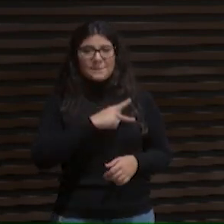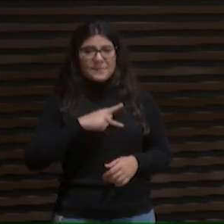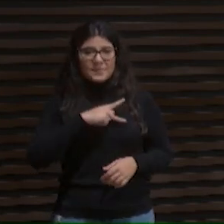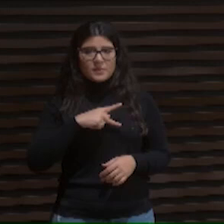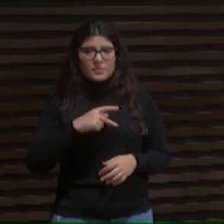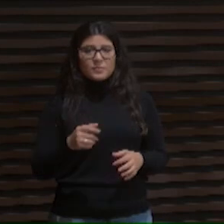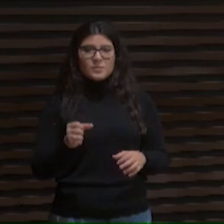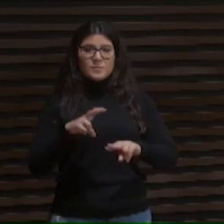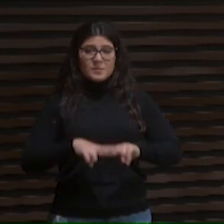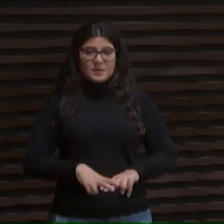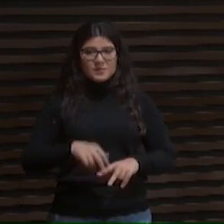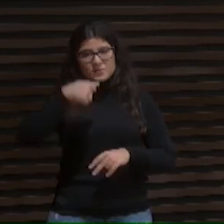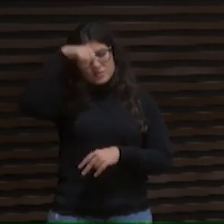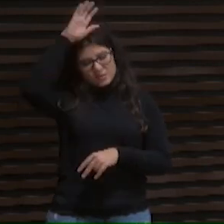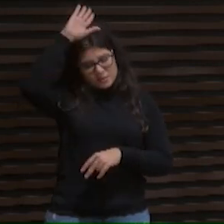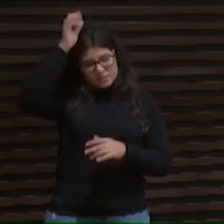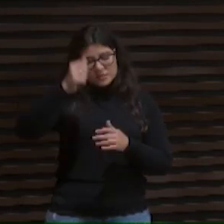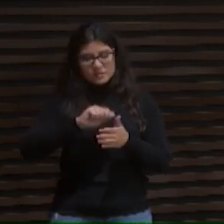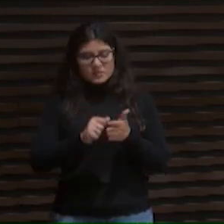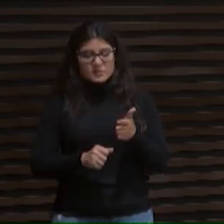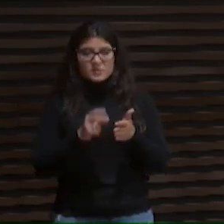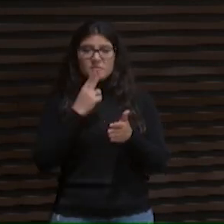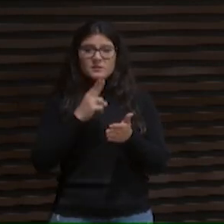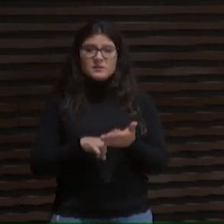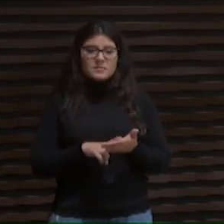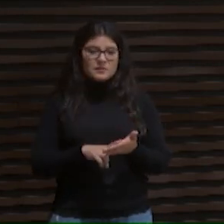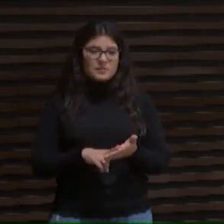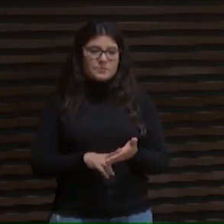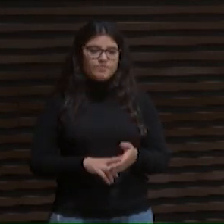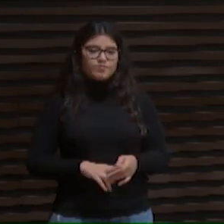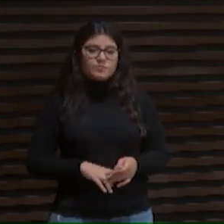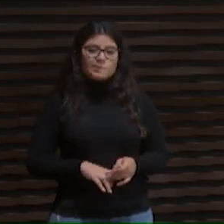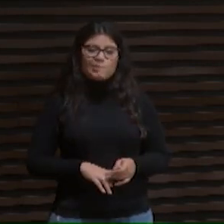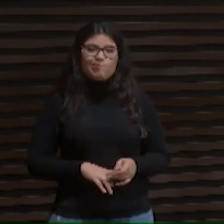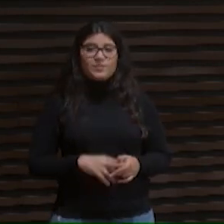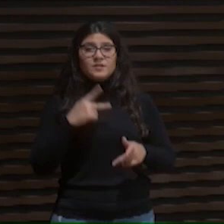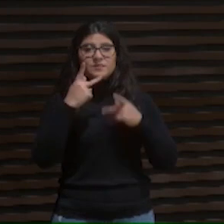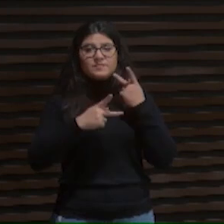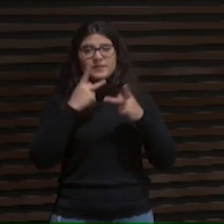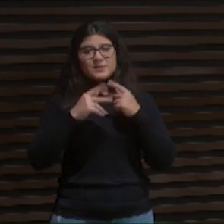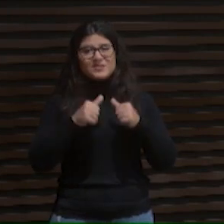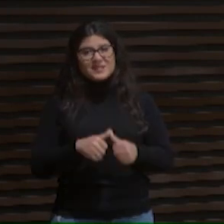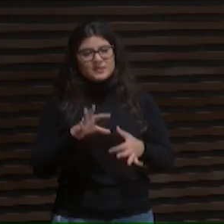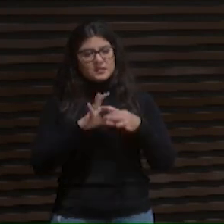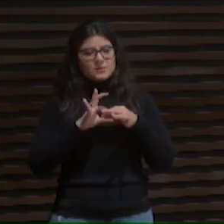Roma quando escreve essa carta aos Filipenses. E Paulo está dizendo justamente desse